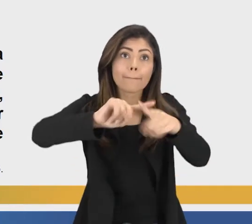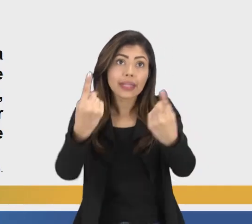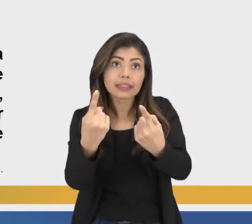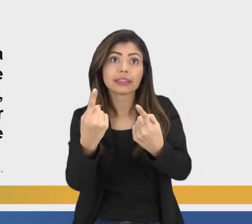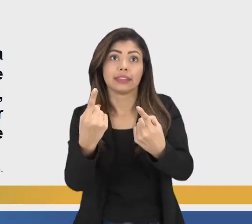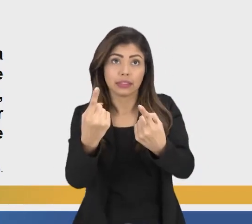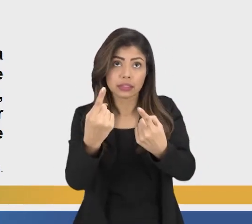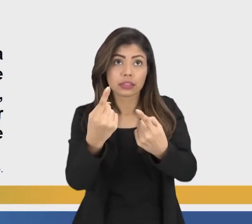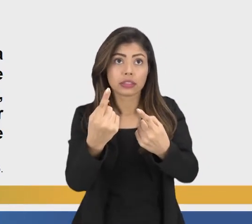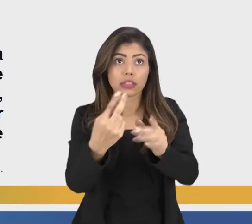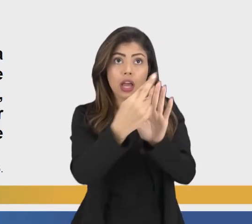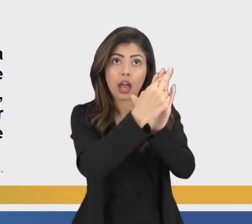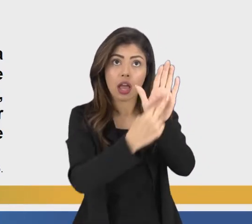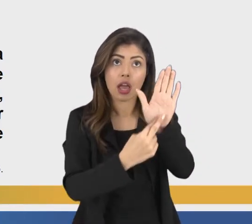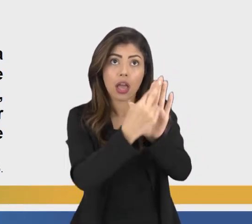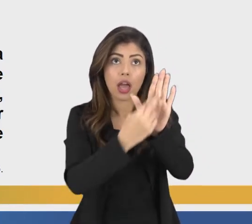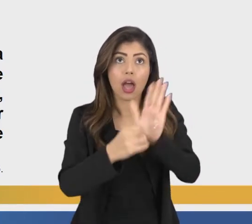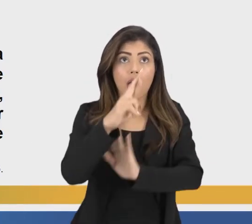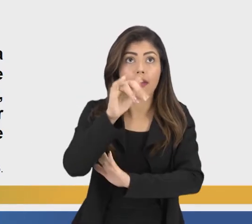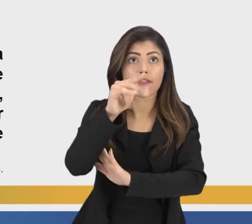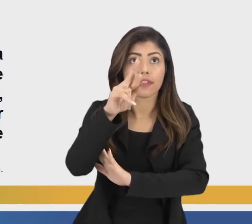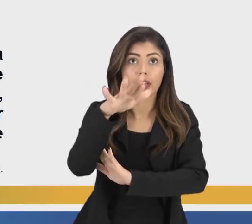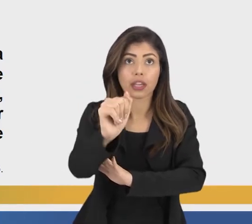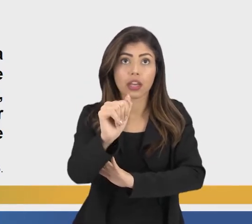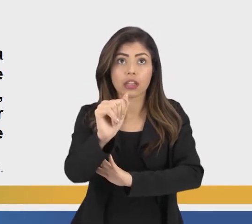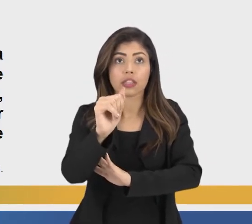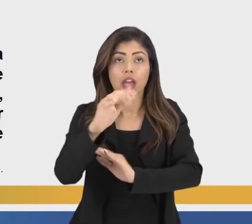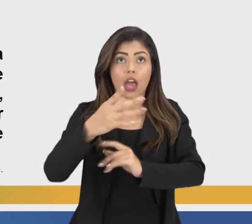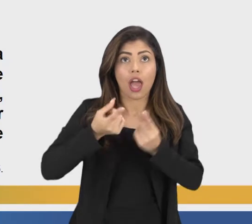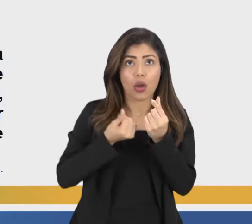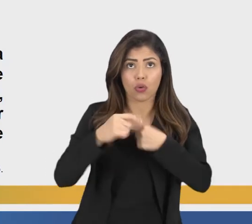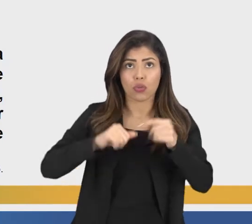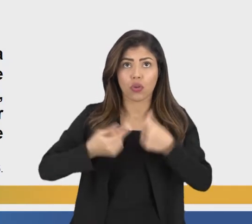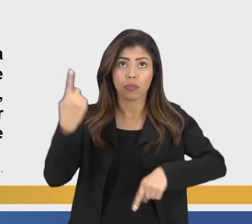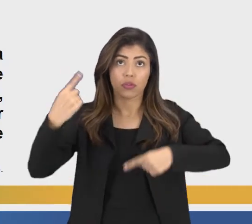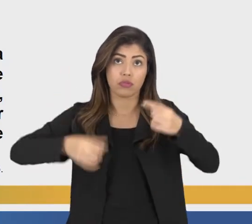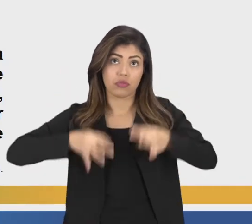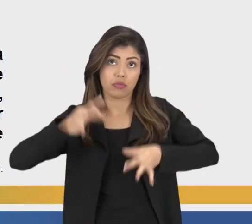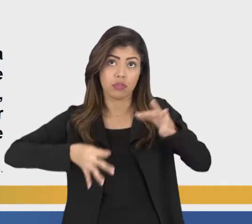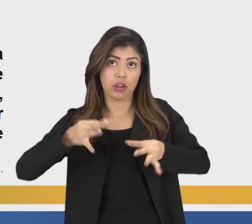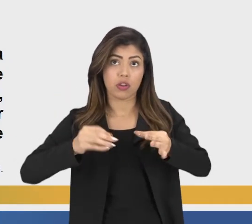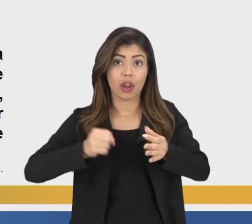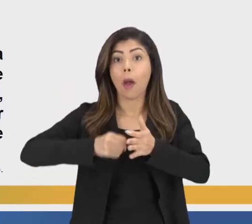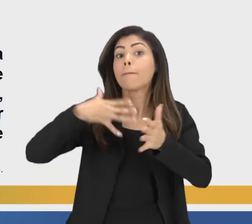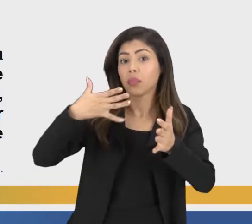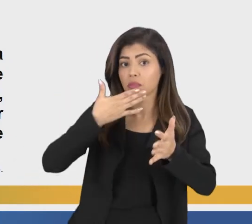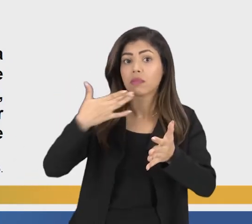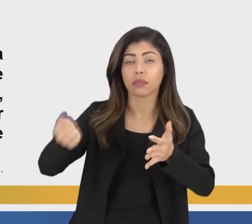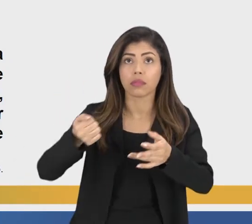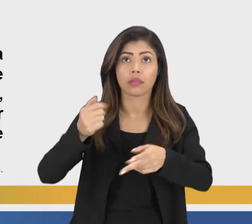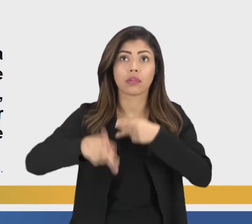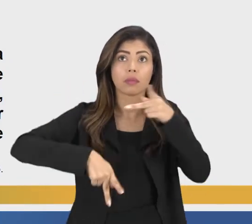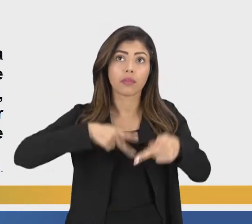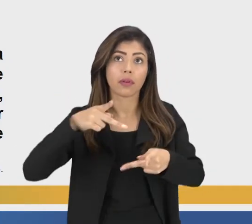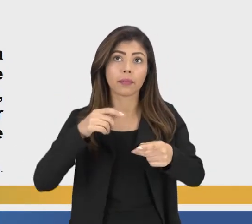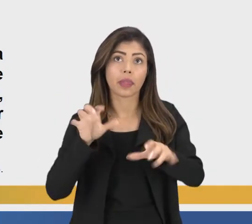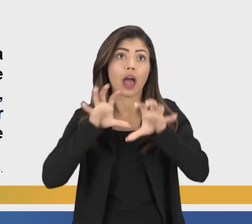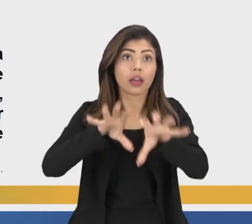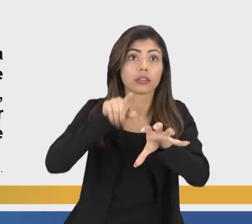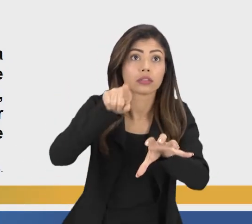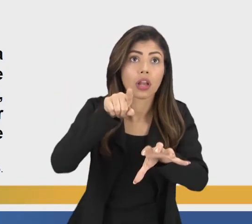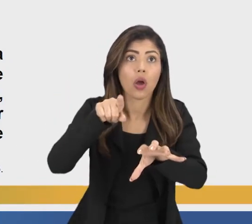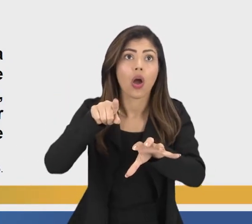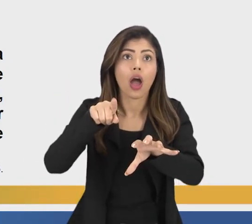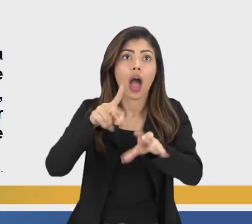ao status econômico e jurídico desses eram muito mais populares. Assim,